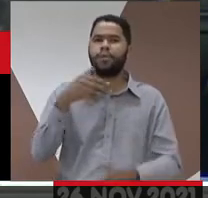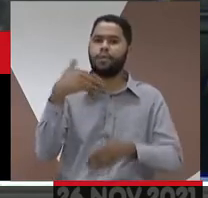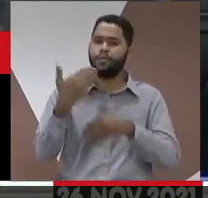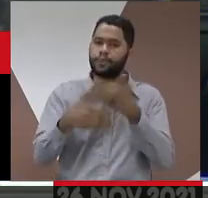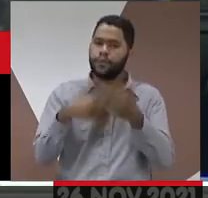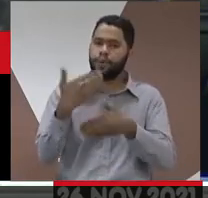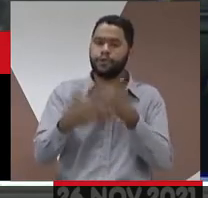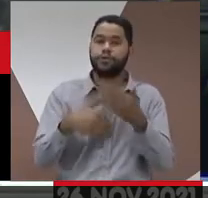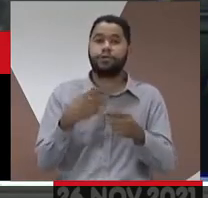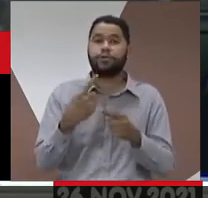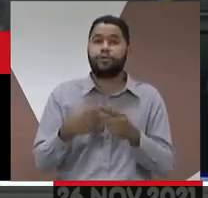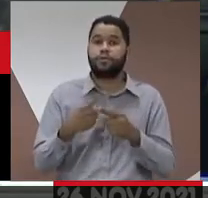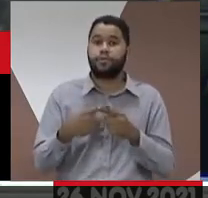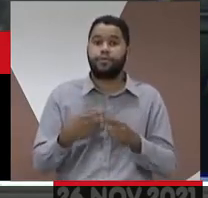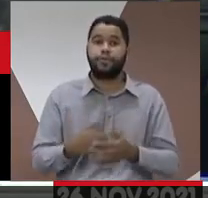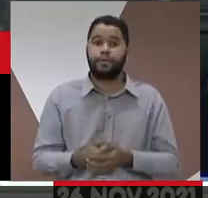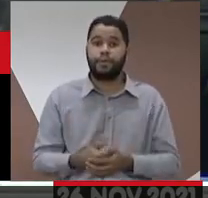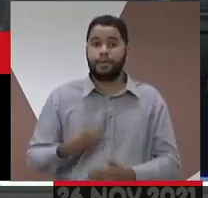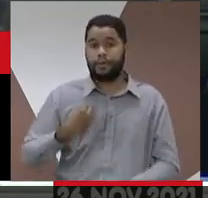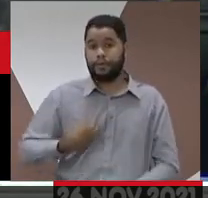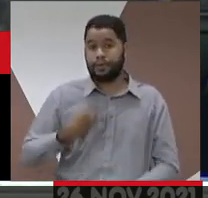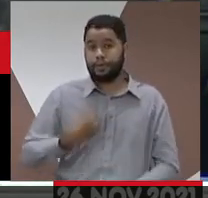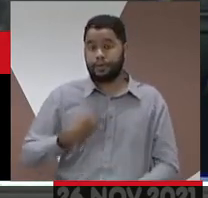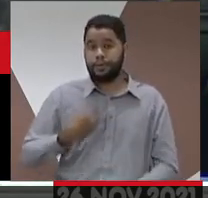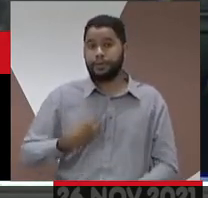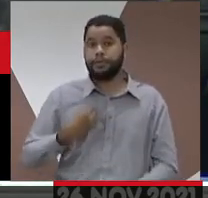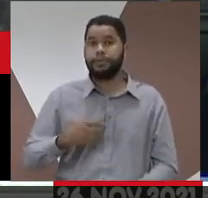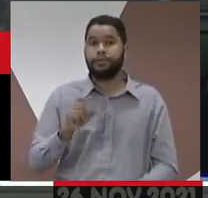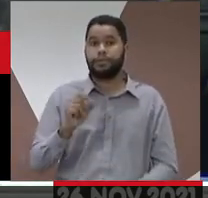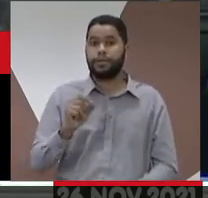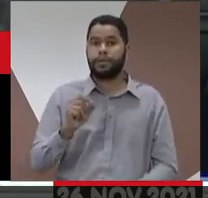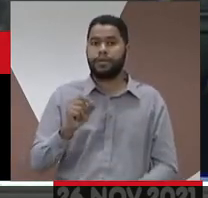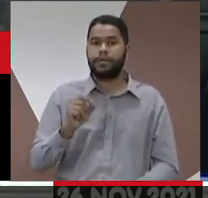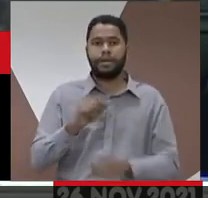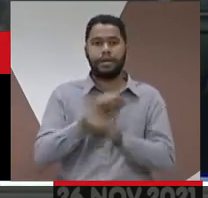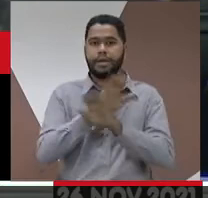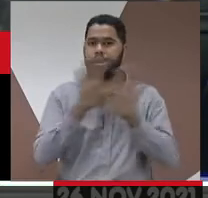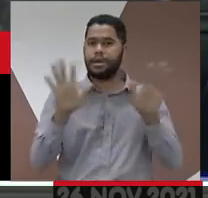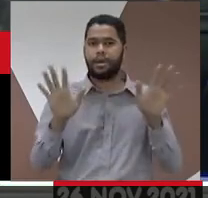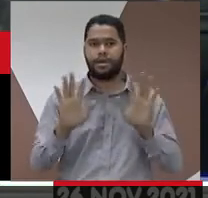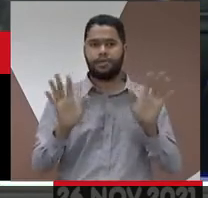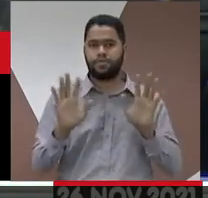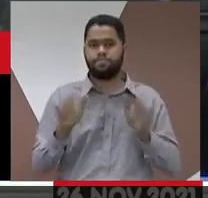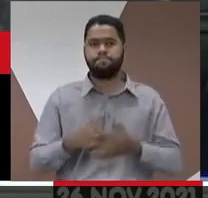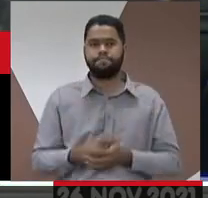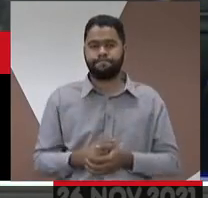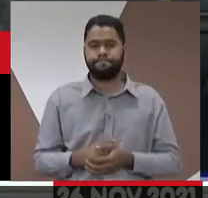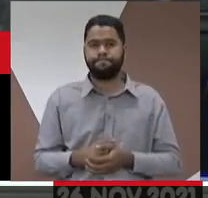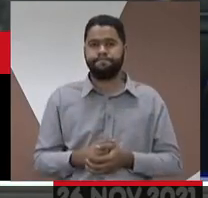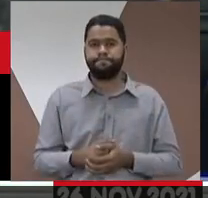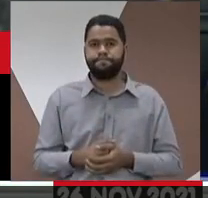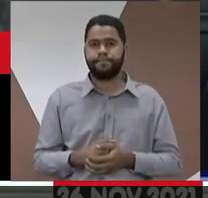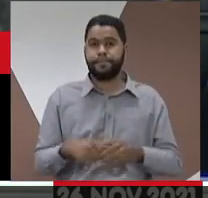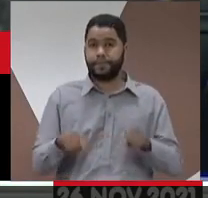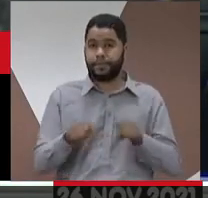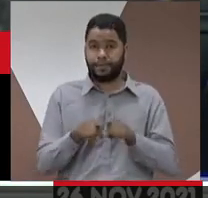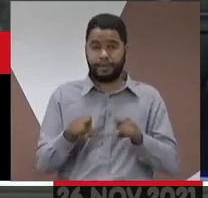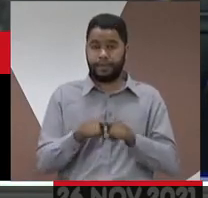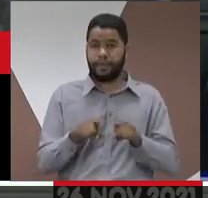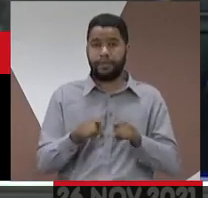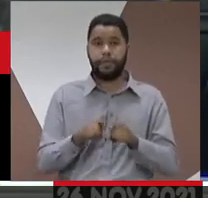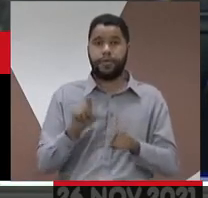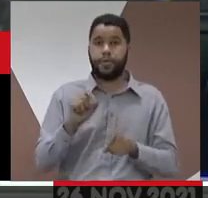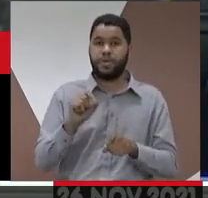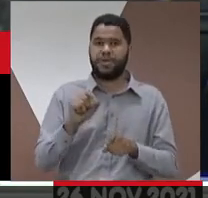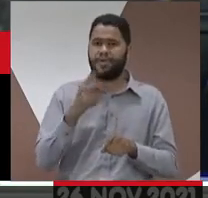processo, porque, se existe algo que não está claro, que não está